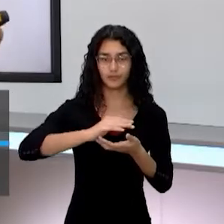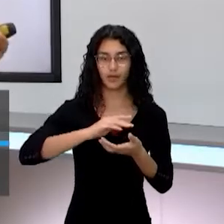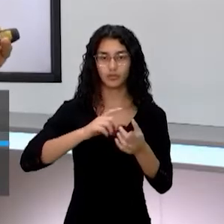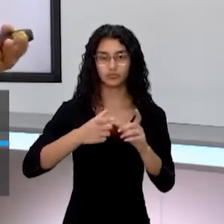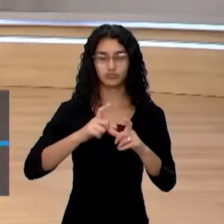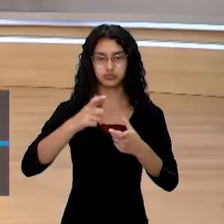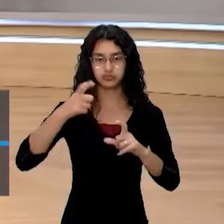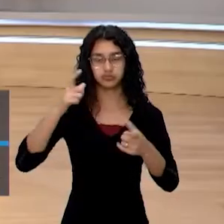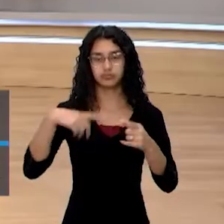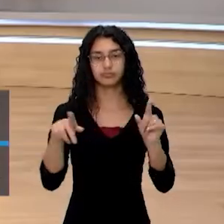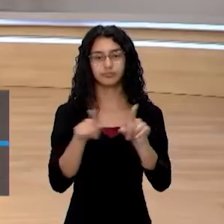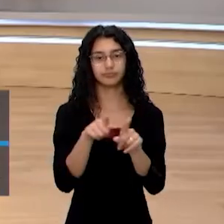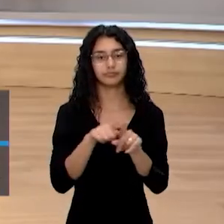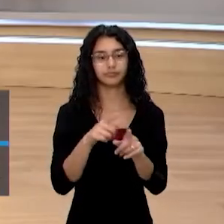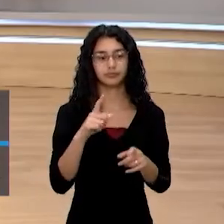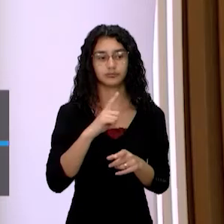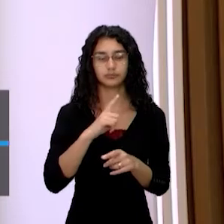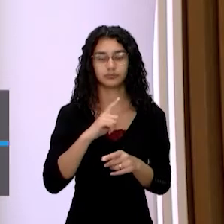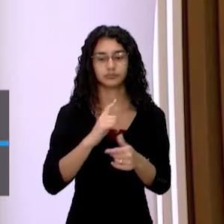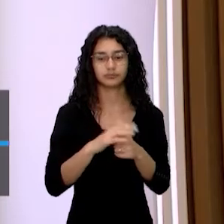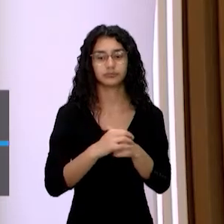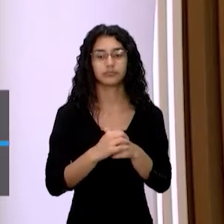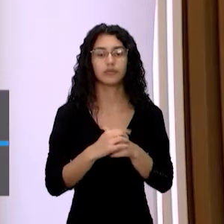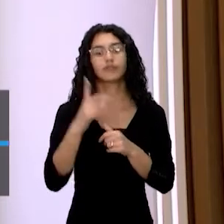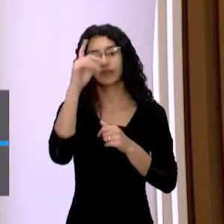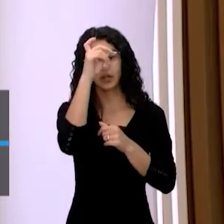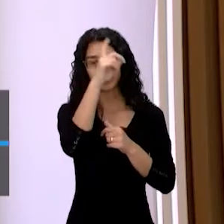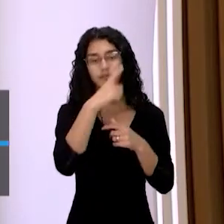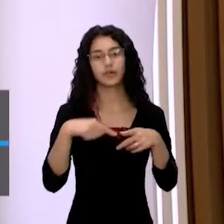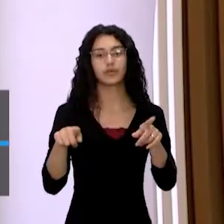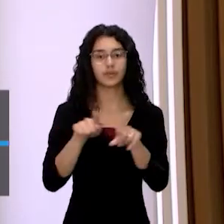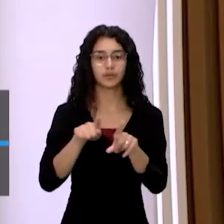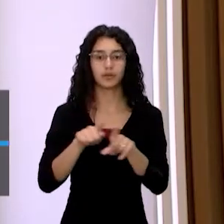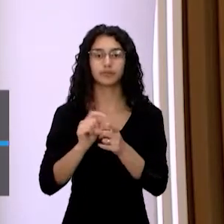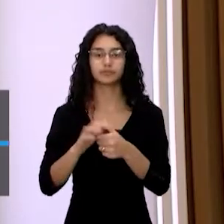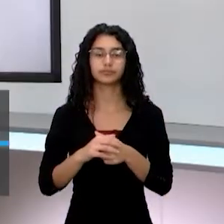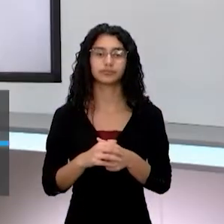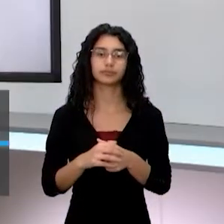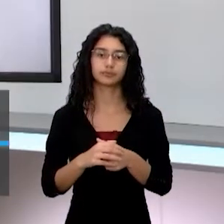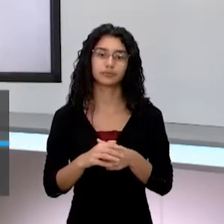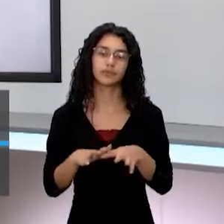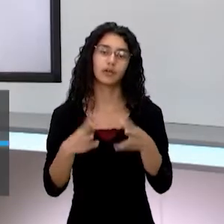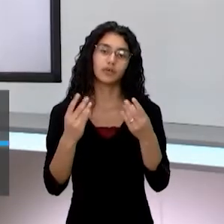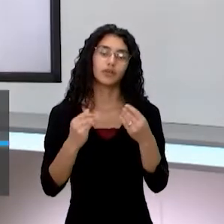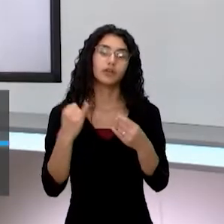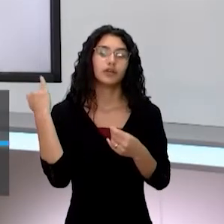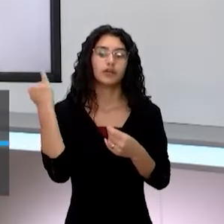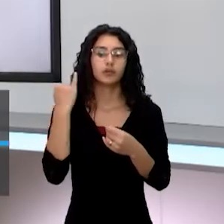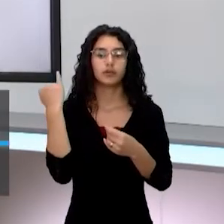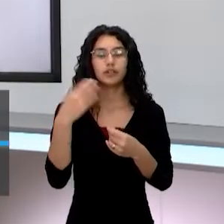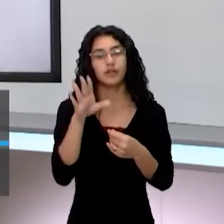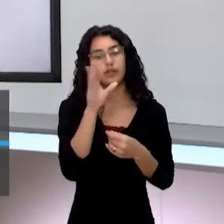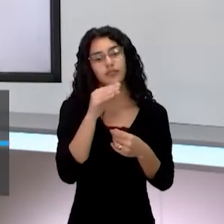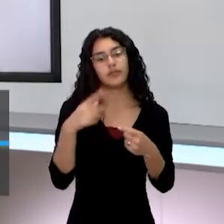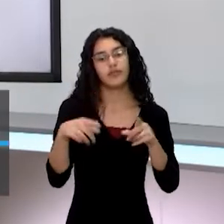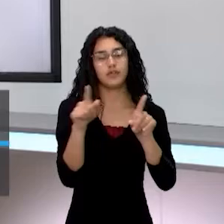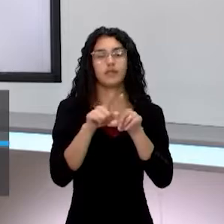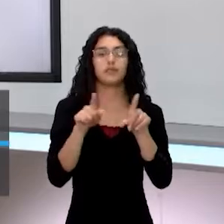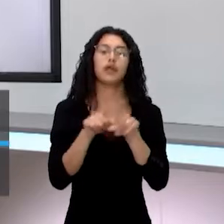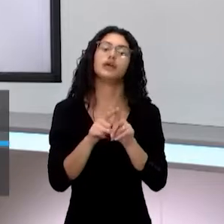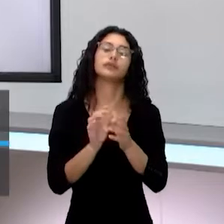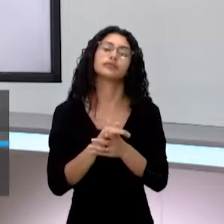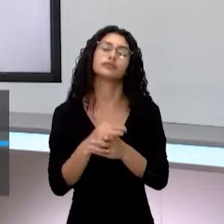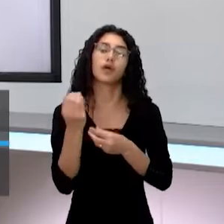naqueles planetas também. E aí também fica difícil também da manutenção da vida lá, né? Isso. Então é muito importante falar um pouco